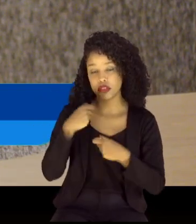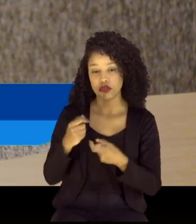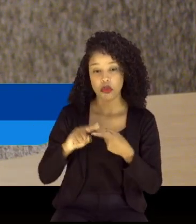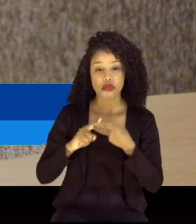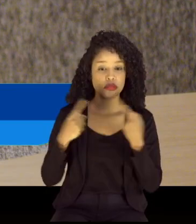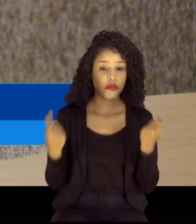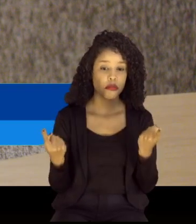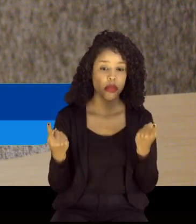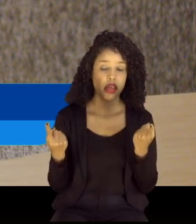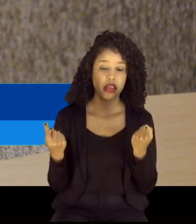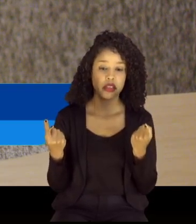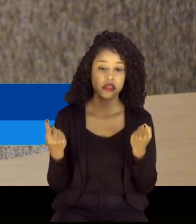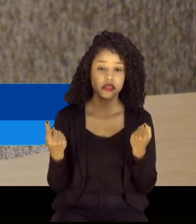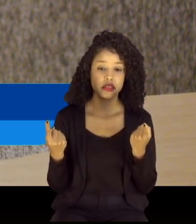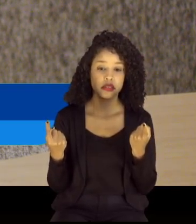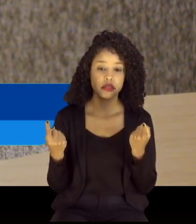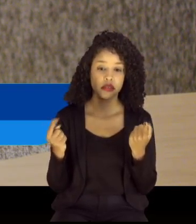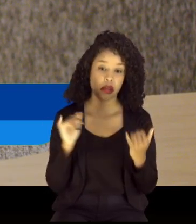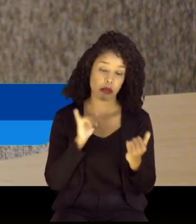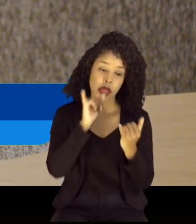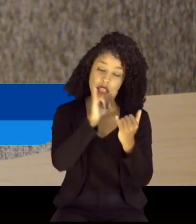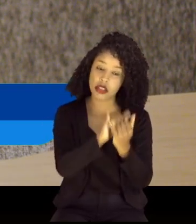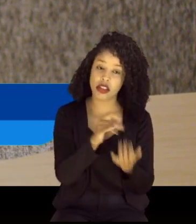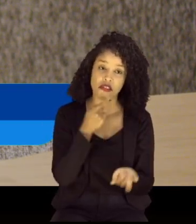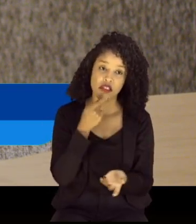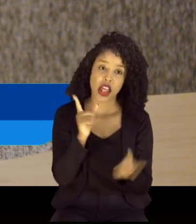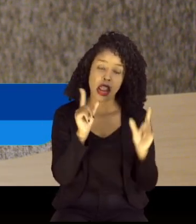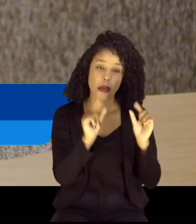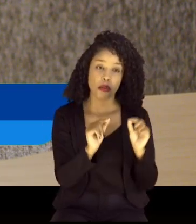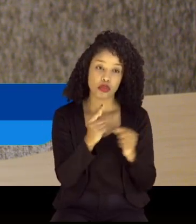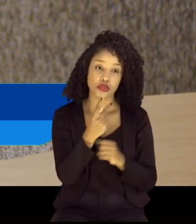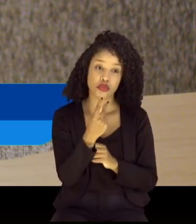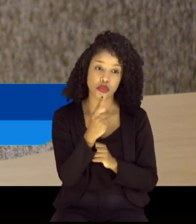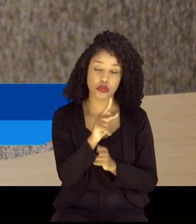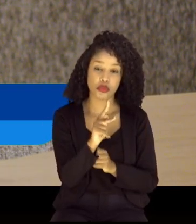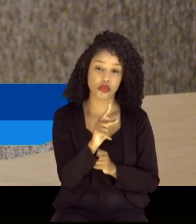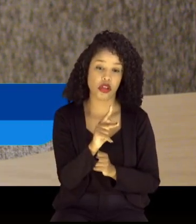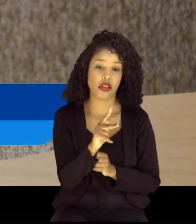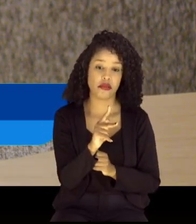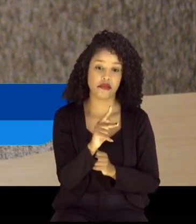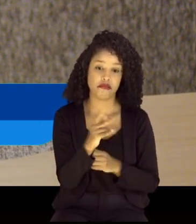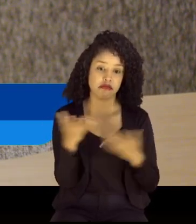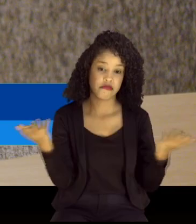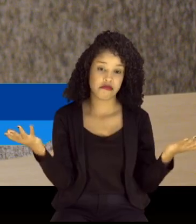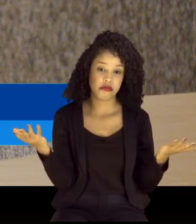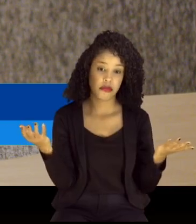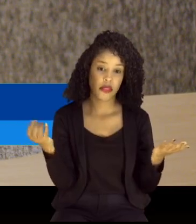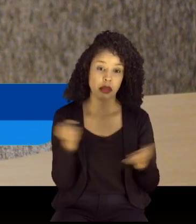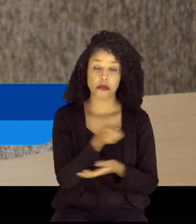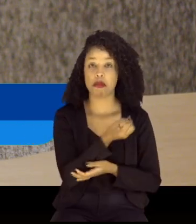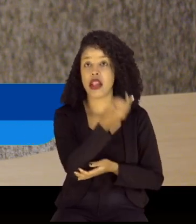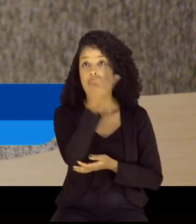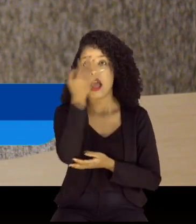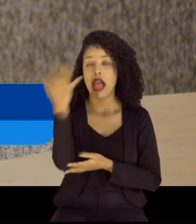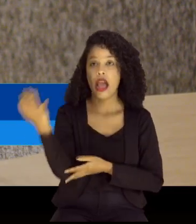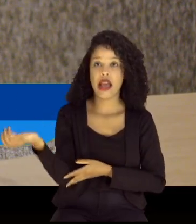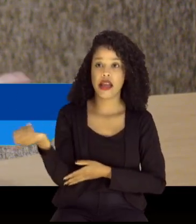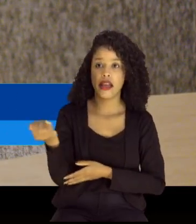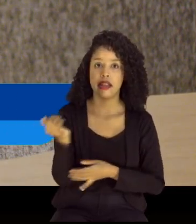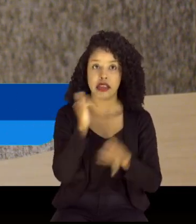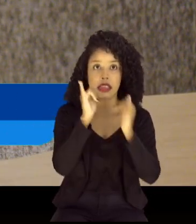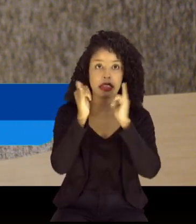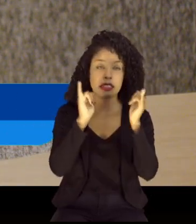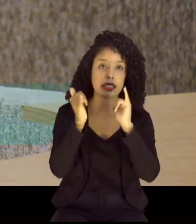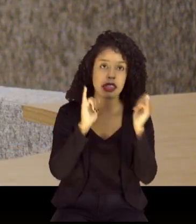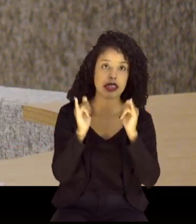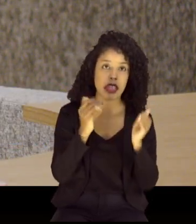aí. A pouca eloquência que seus milhares de internautas aí estavam loucos para ver Vossa Excelência